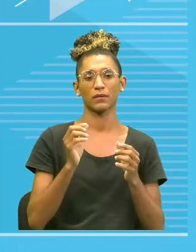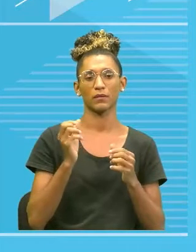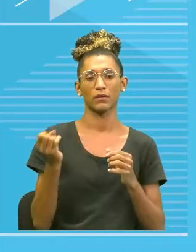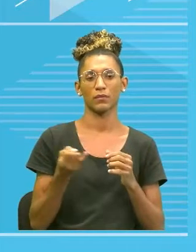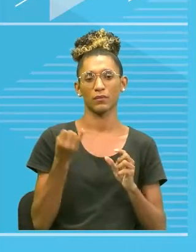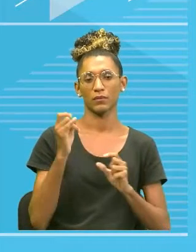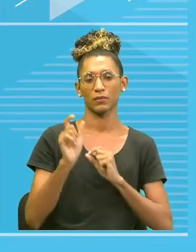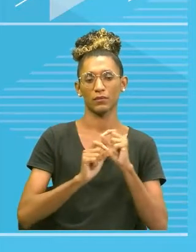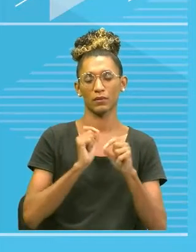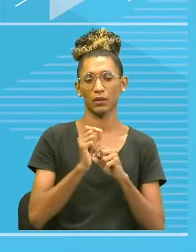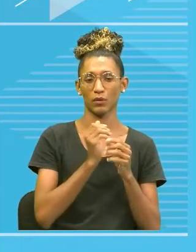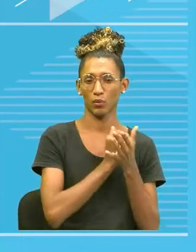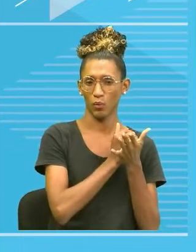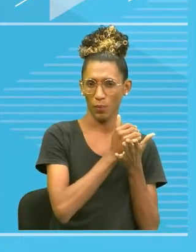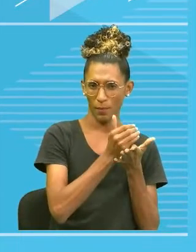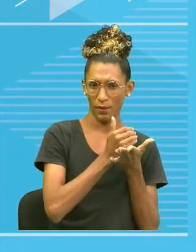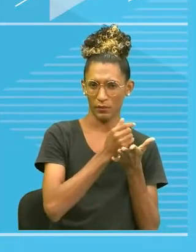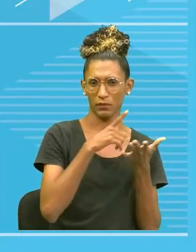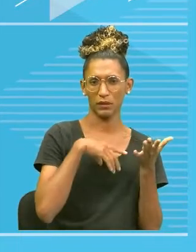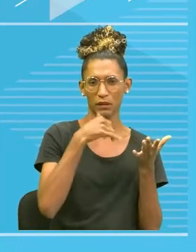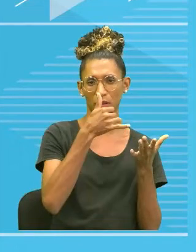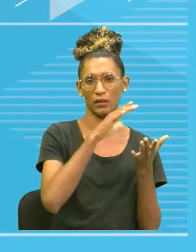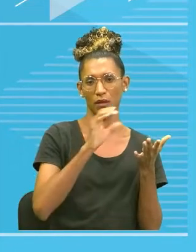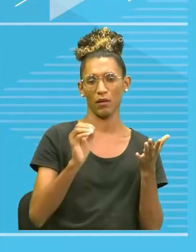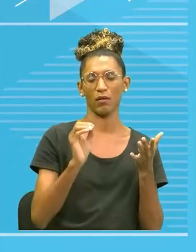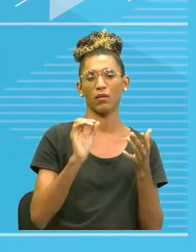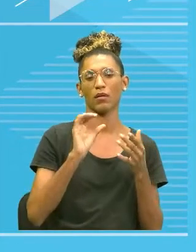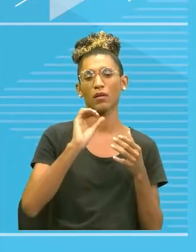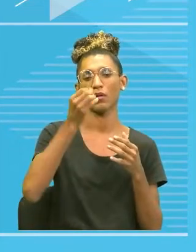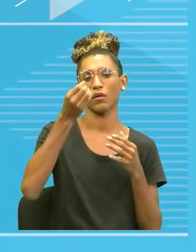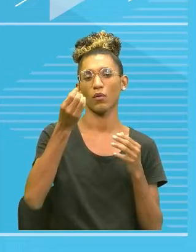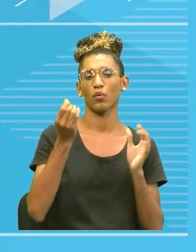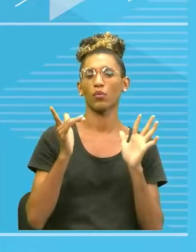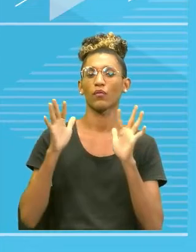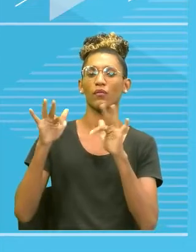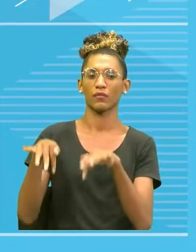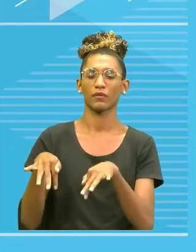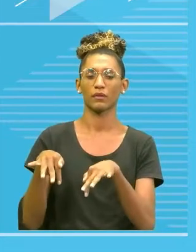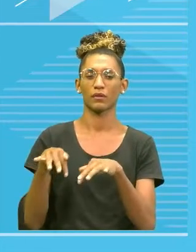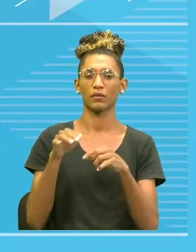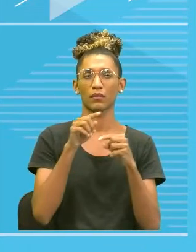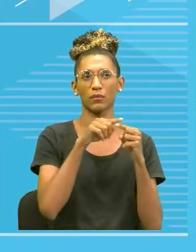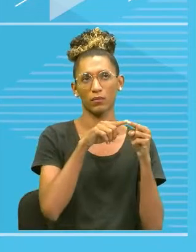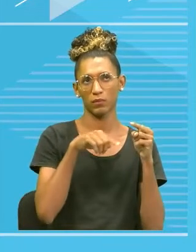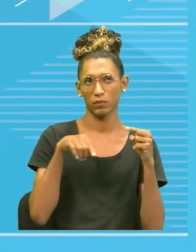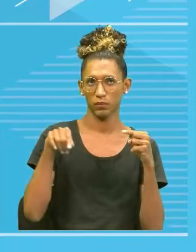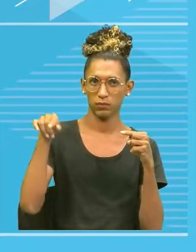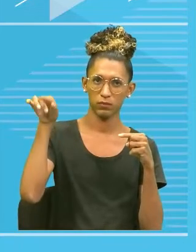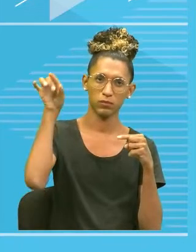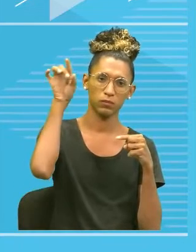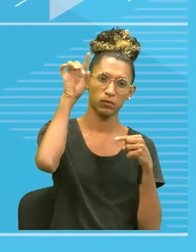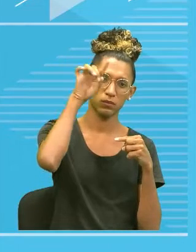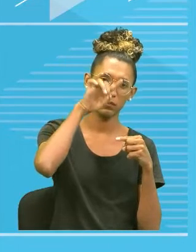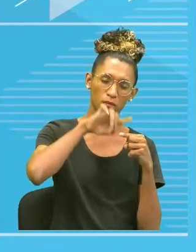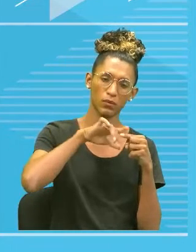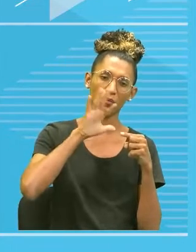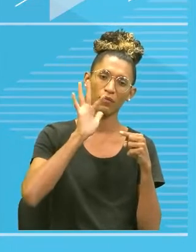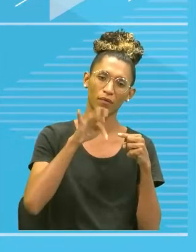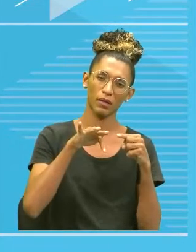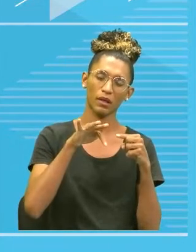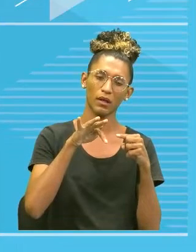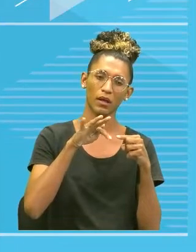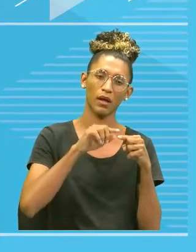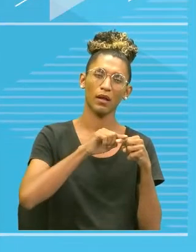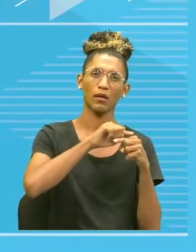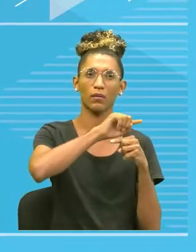se lá no começo do ciclo você tinha 100 graus de temperatura, no final, quando você percorrer todo o sistema, ele vai voltar